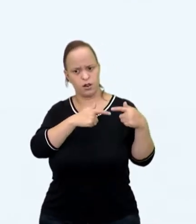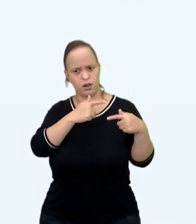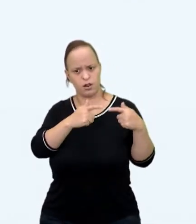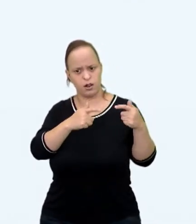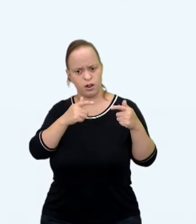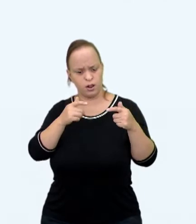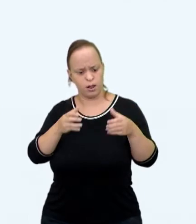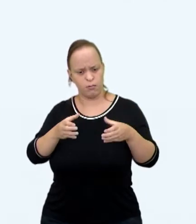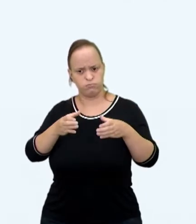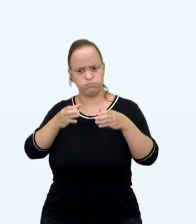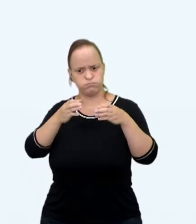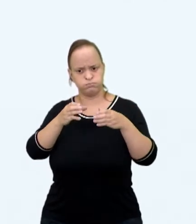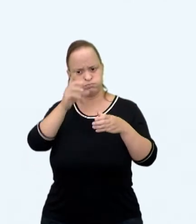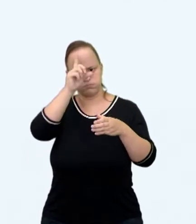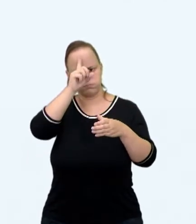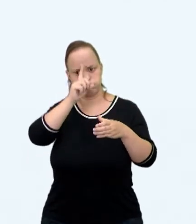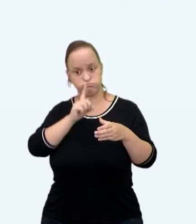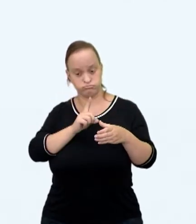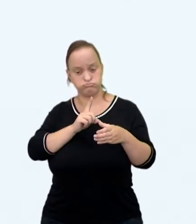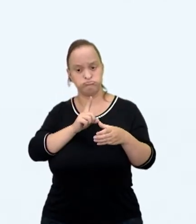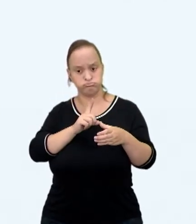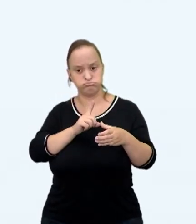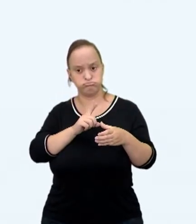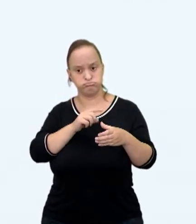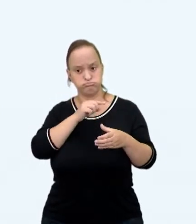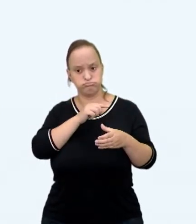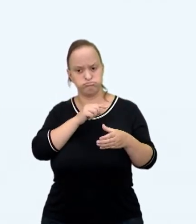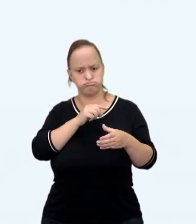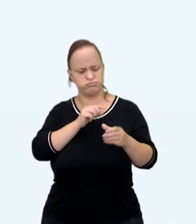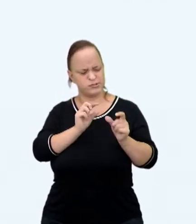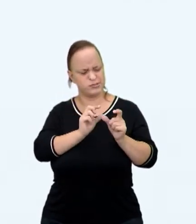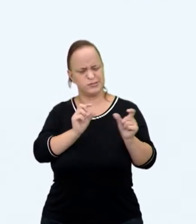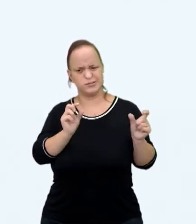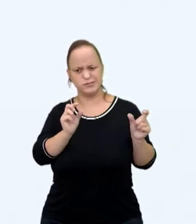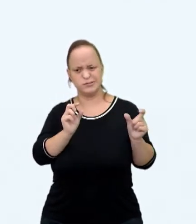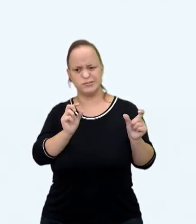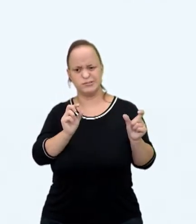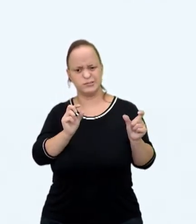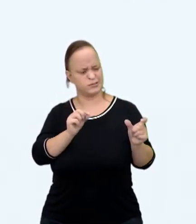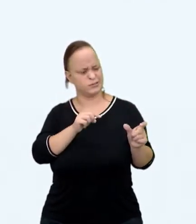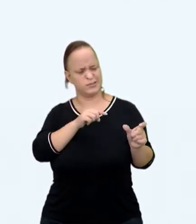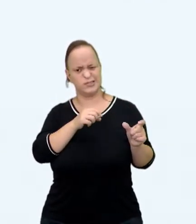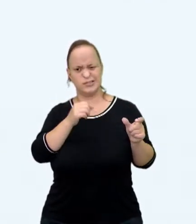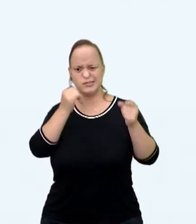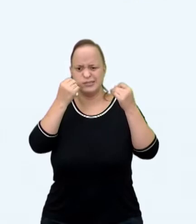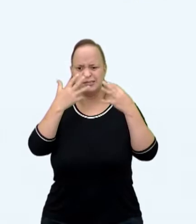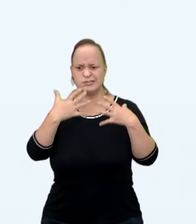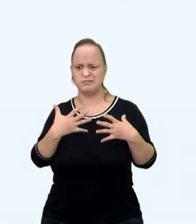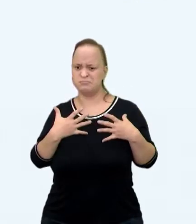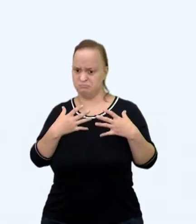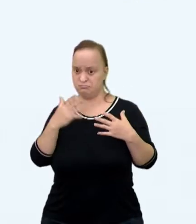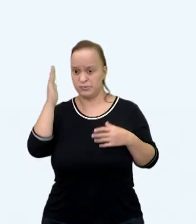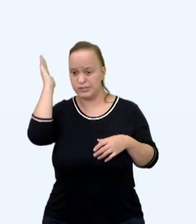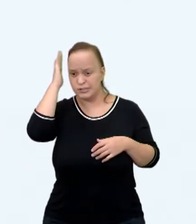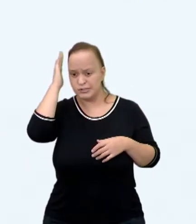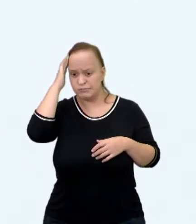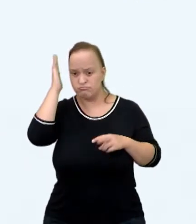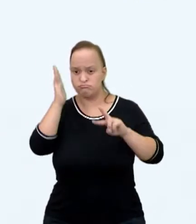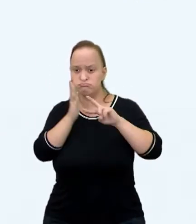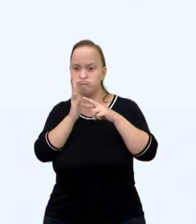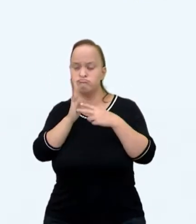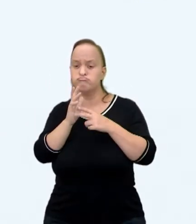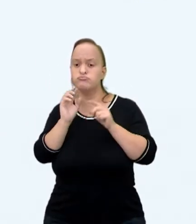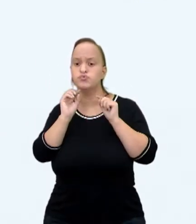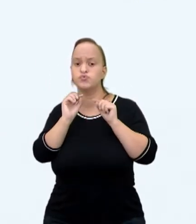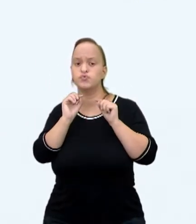que acharam dessa frase? Saberiam explicar o que ela quis dizer? E a frase aqui